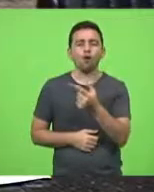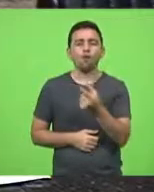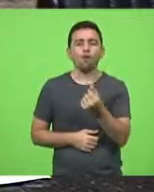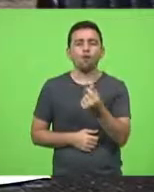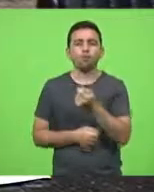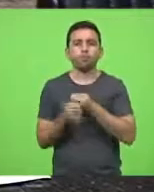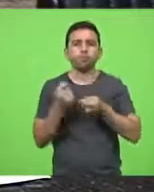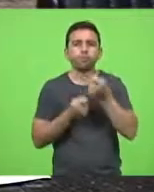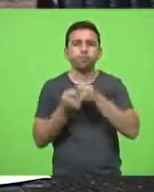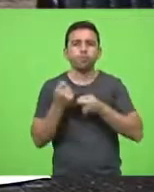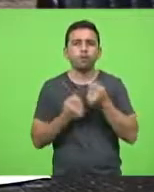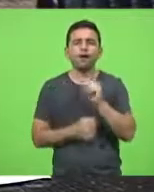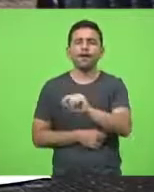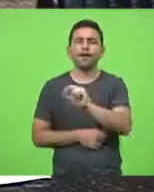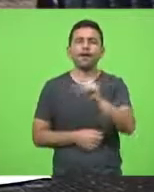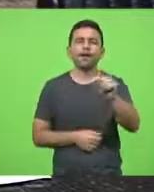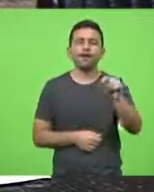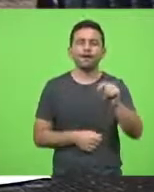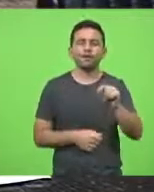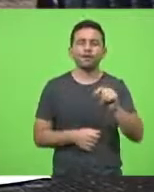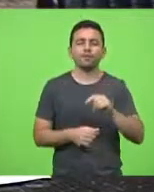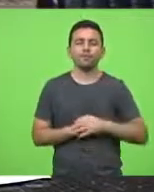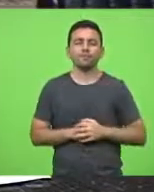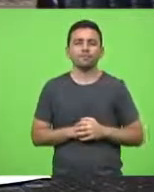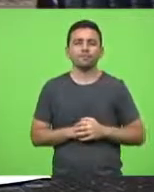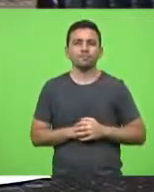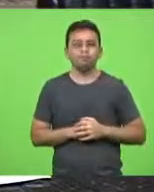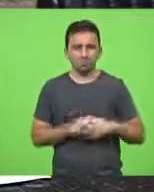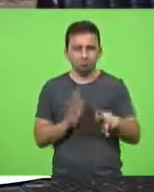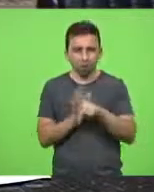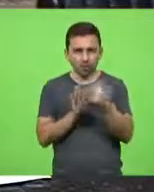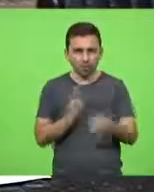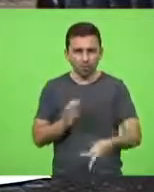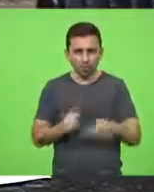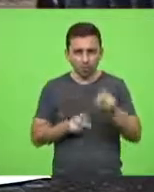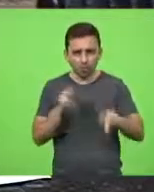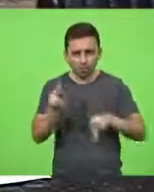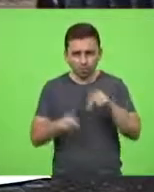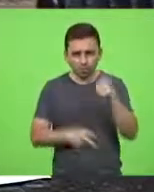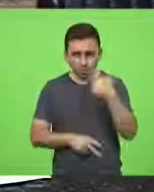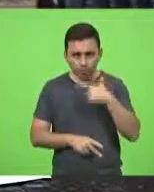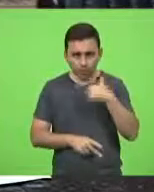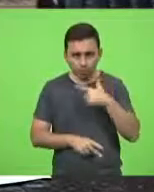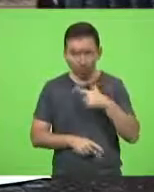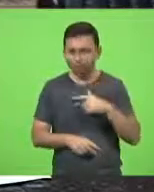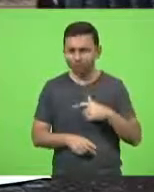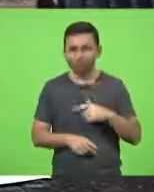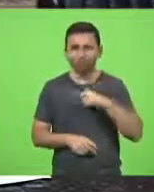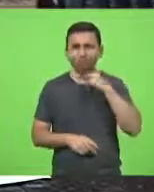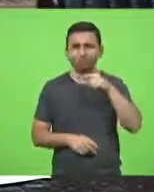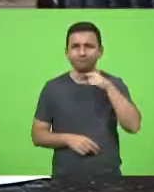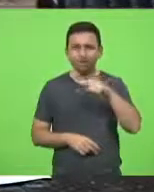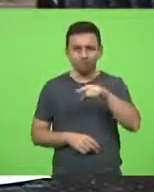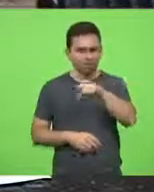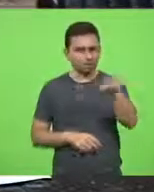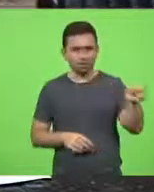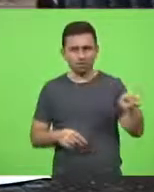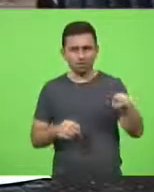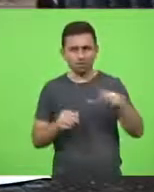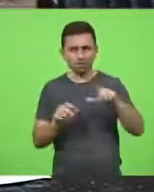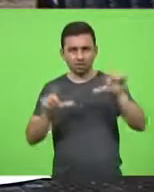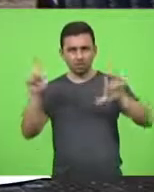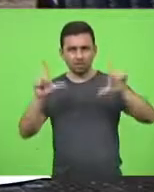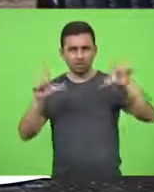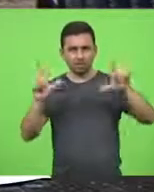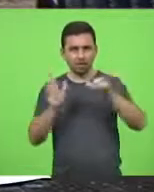se beneficiando com isso? Não os catarinenses. E atenção, imprensa, vocês não estão vendo isso?